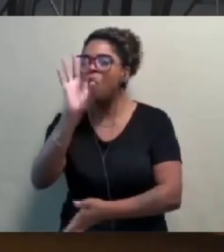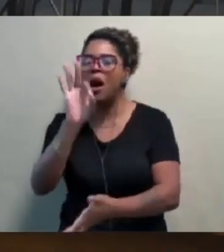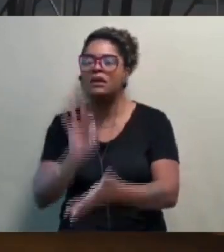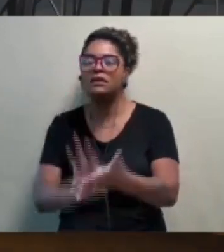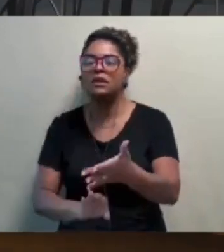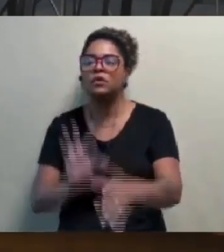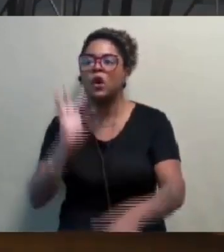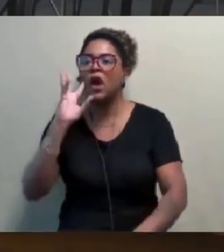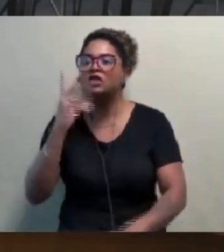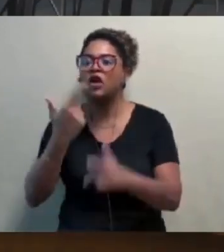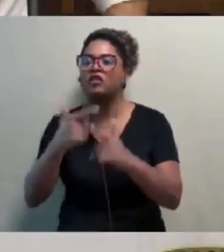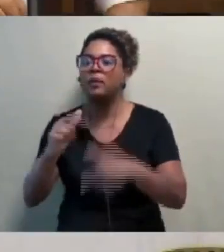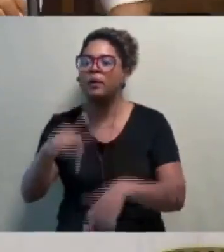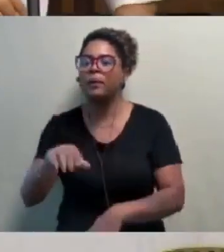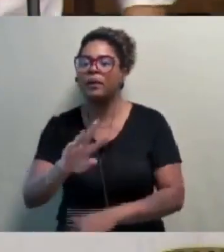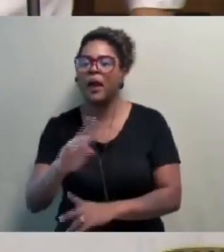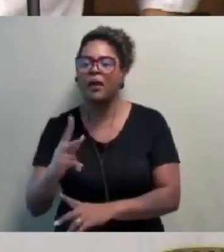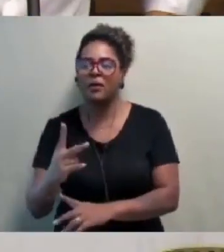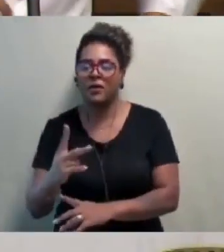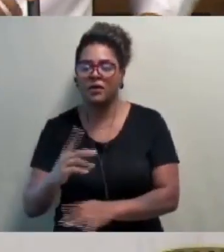problema da cidade.